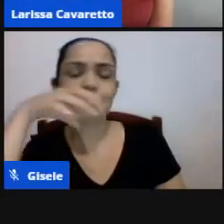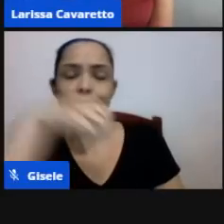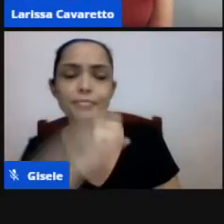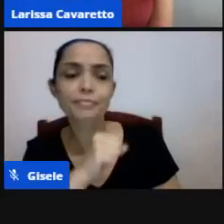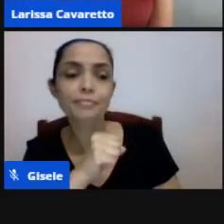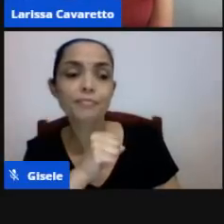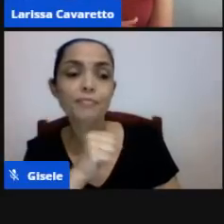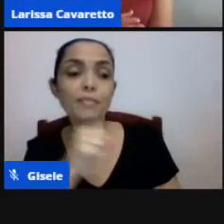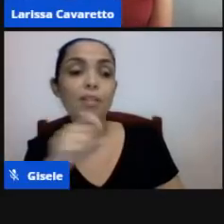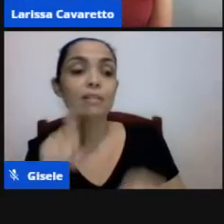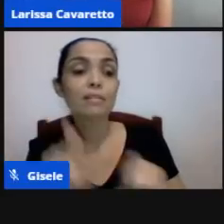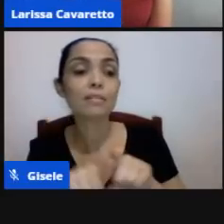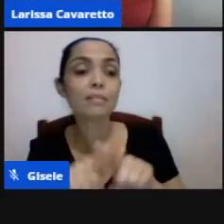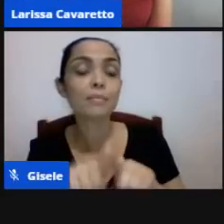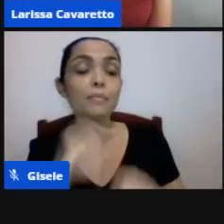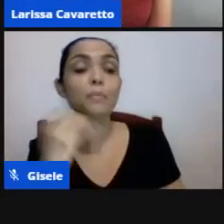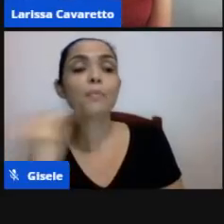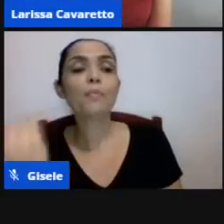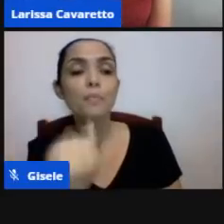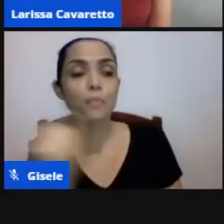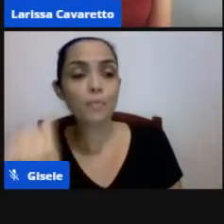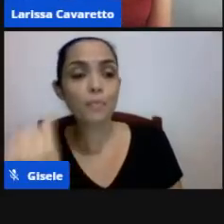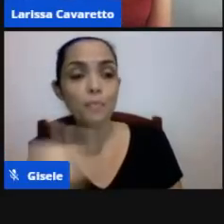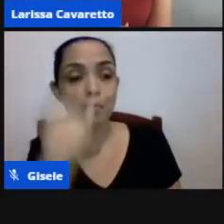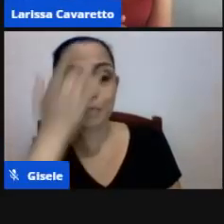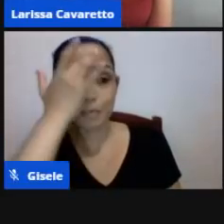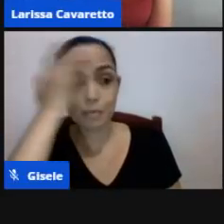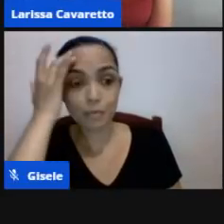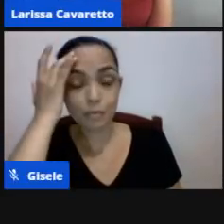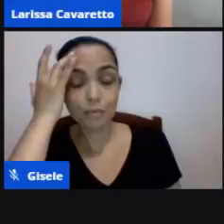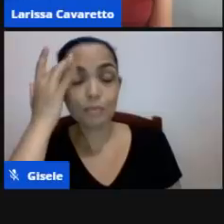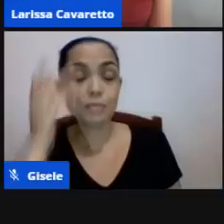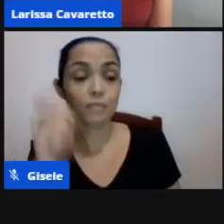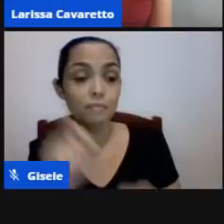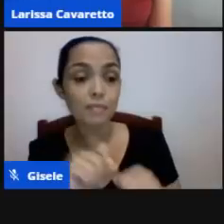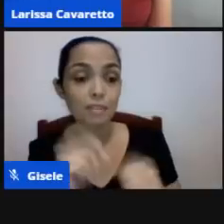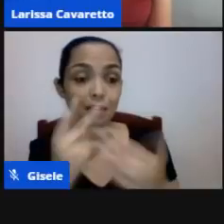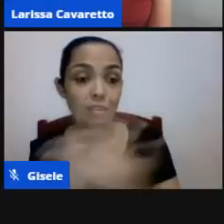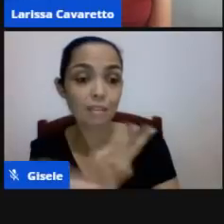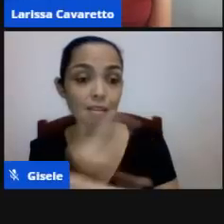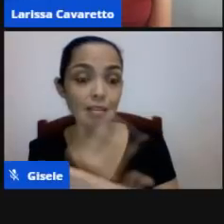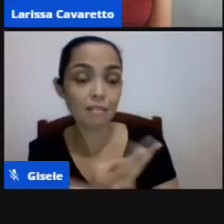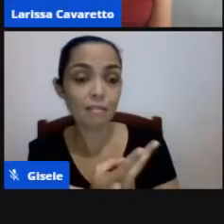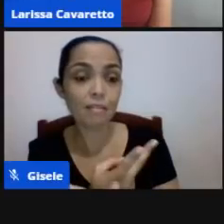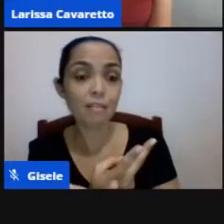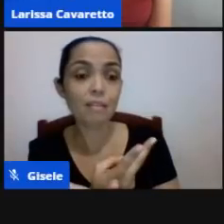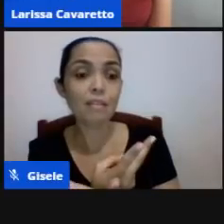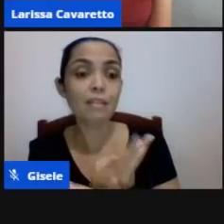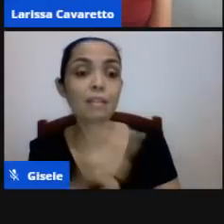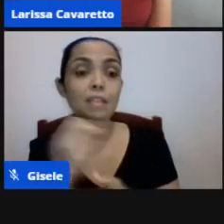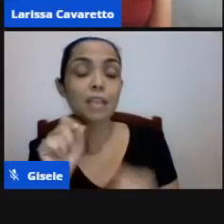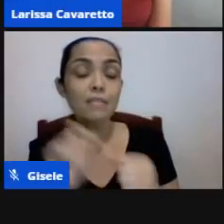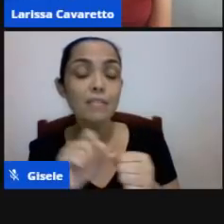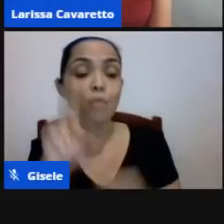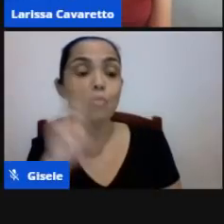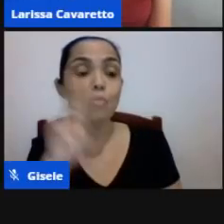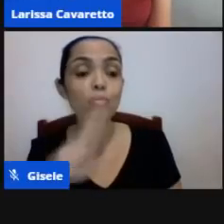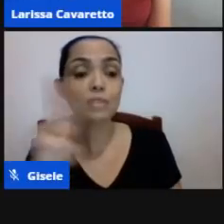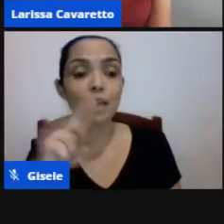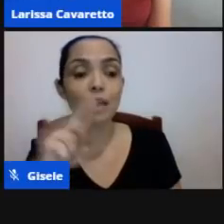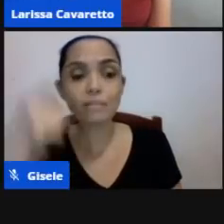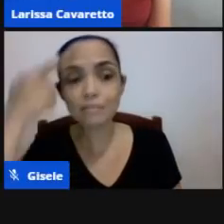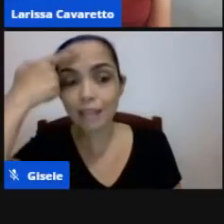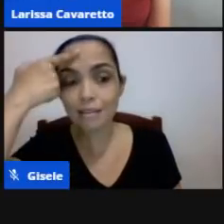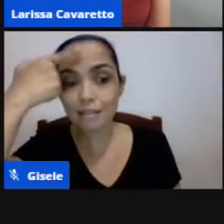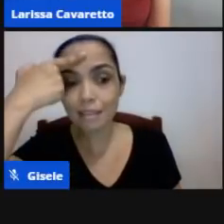muito importante, e que a gente vê muita gente cometendo erro, é que esse termômetro ele tem que ser utilizado na testa, tá? Ele não é para ser utilizado